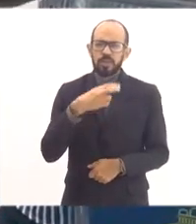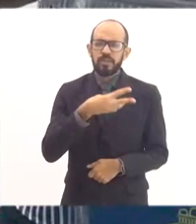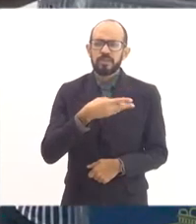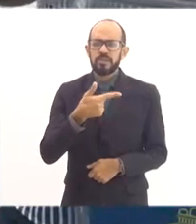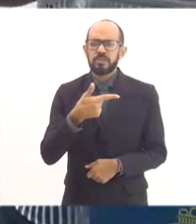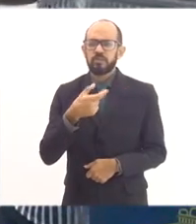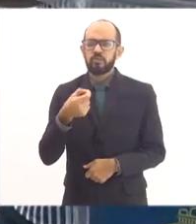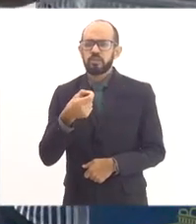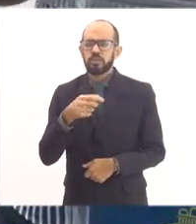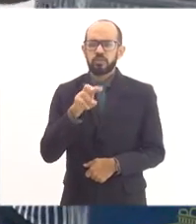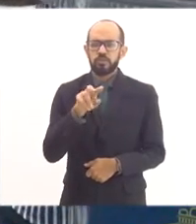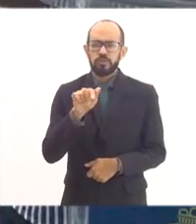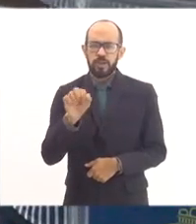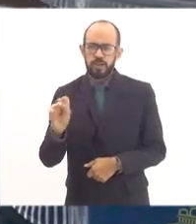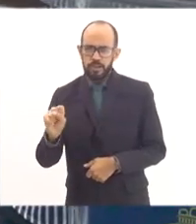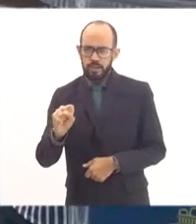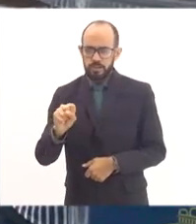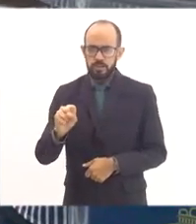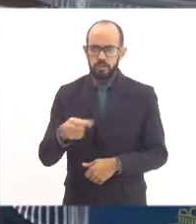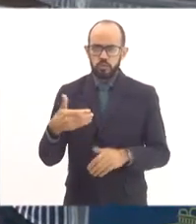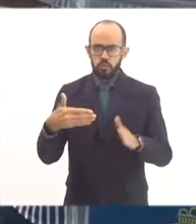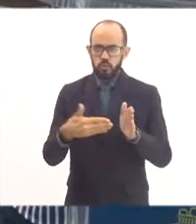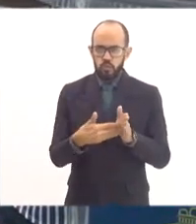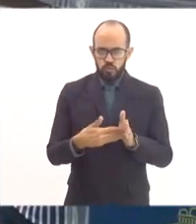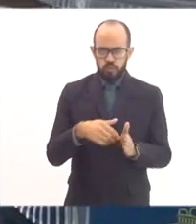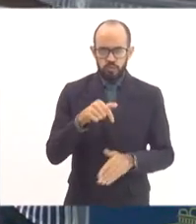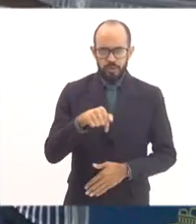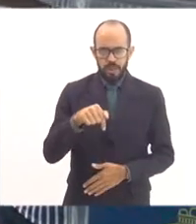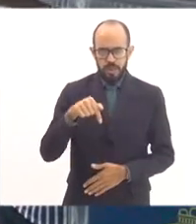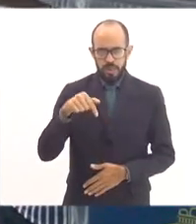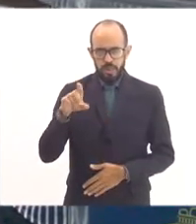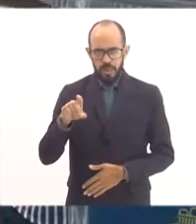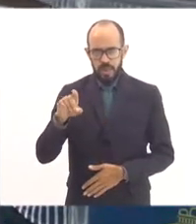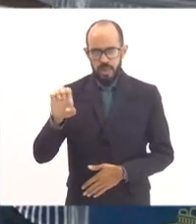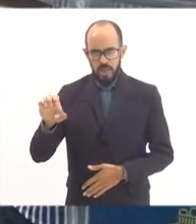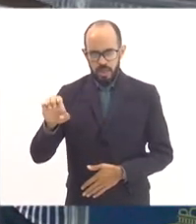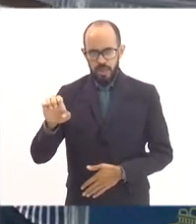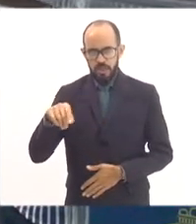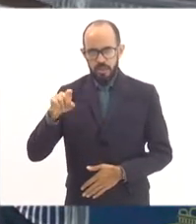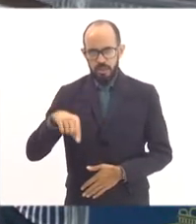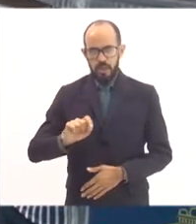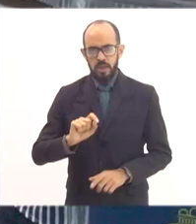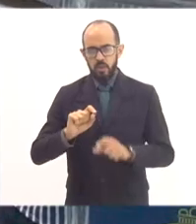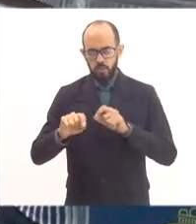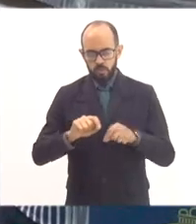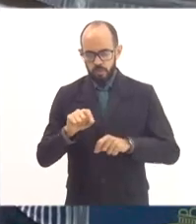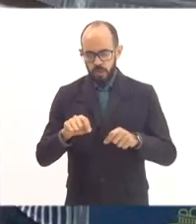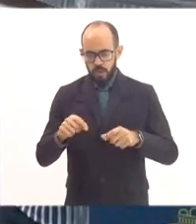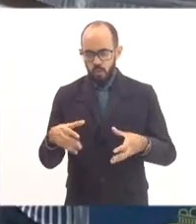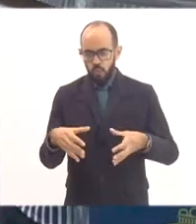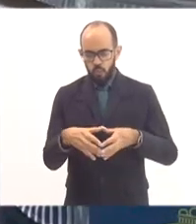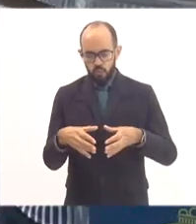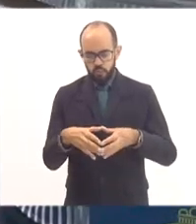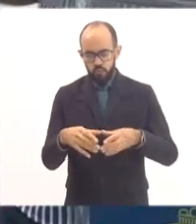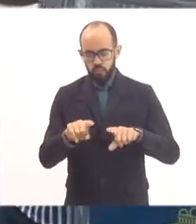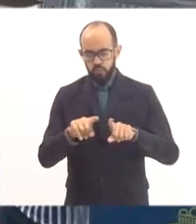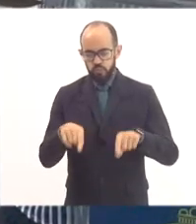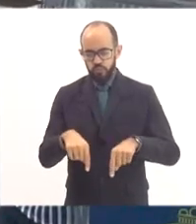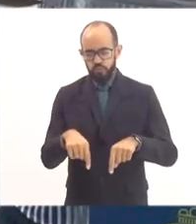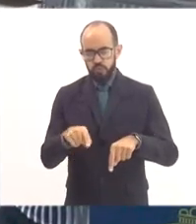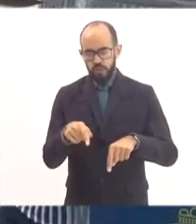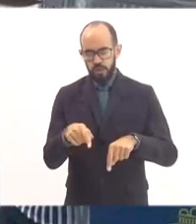320 vagas no último QDE, que é o quadro de distribuição de efetivo, que eu tive acesso